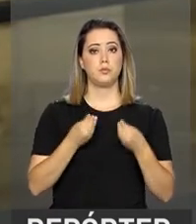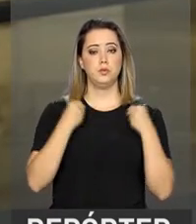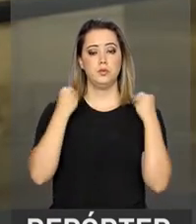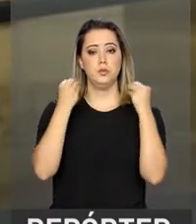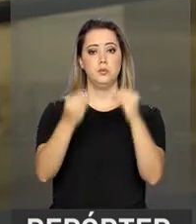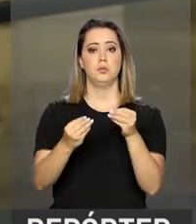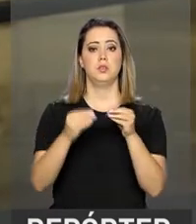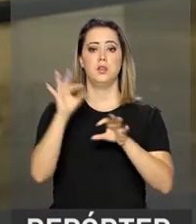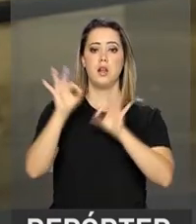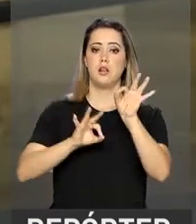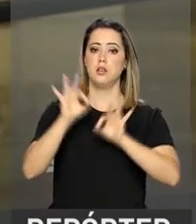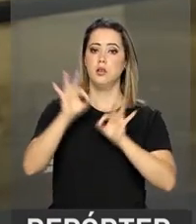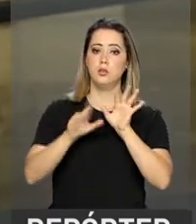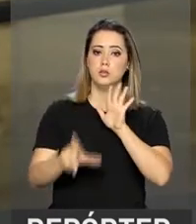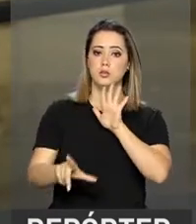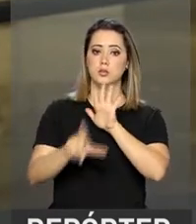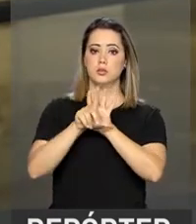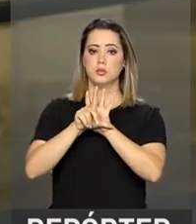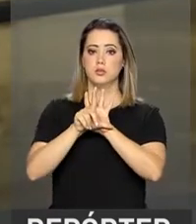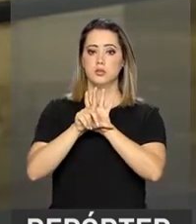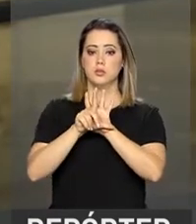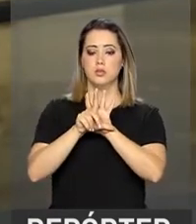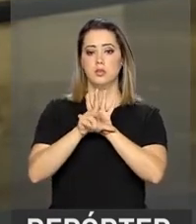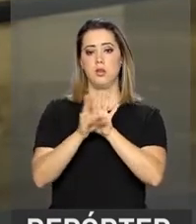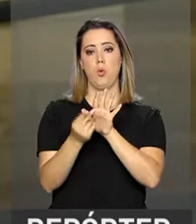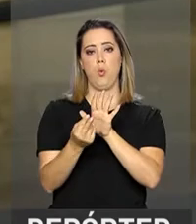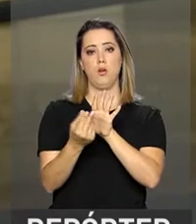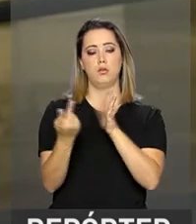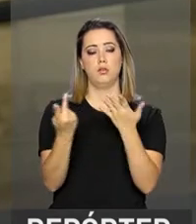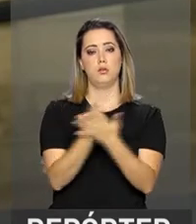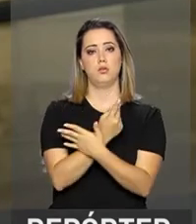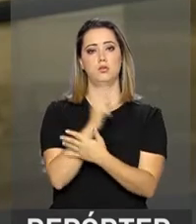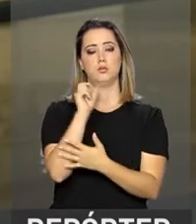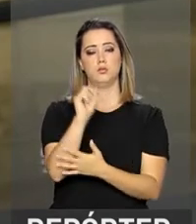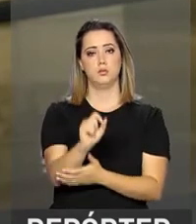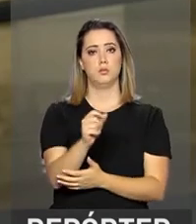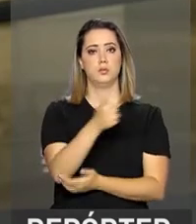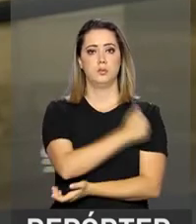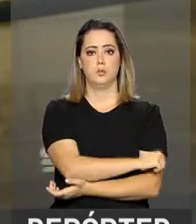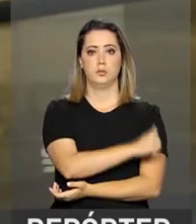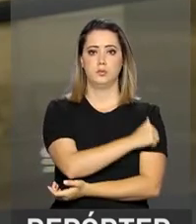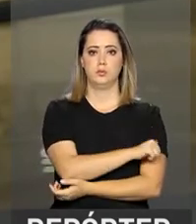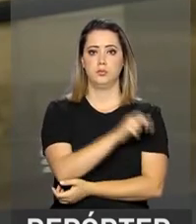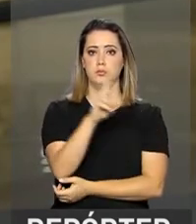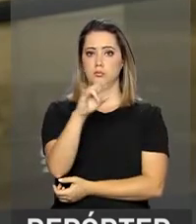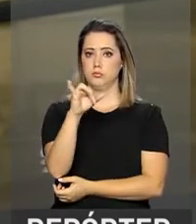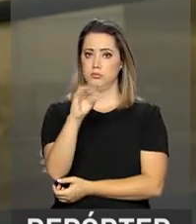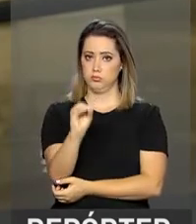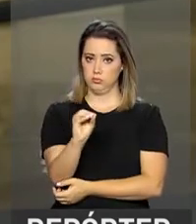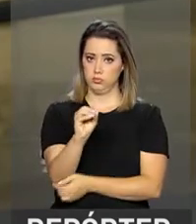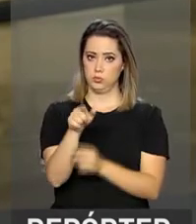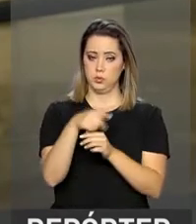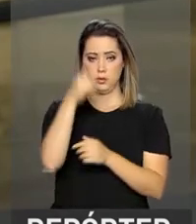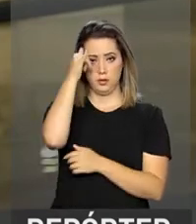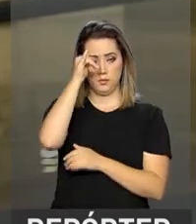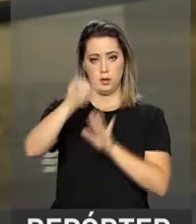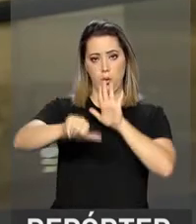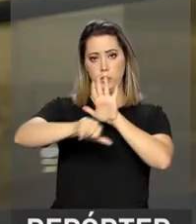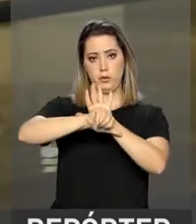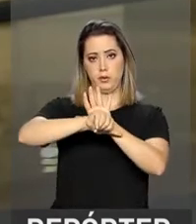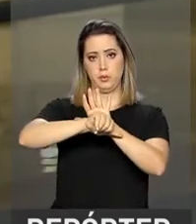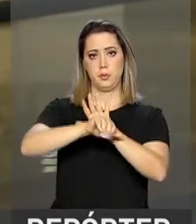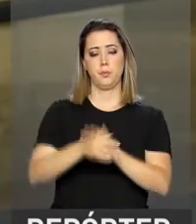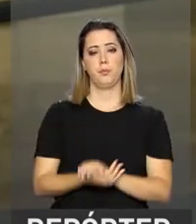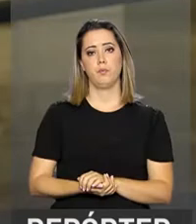garantia da lei da ordem, como está sendo efetivada no Rio de Janeiro para combater a criminalidade no